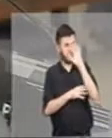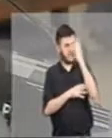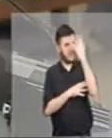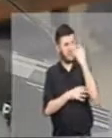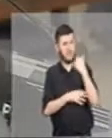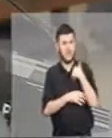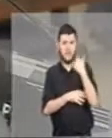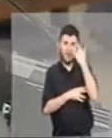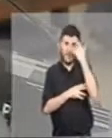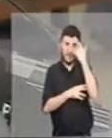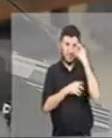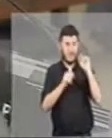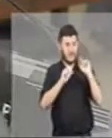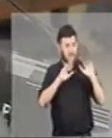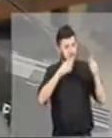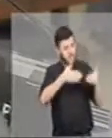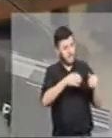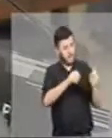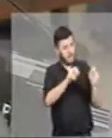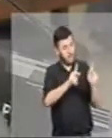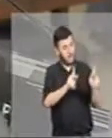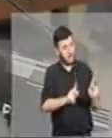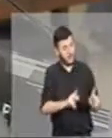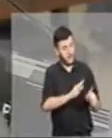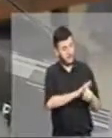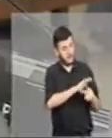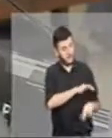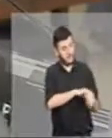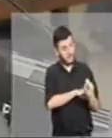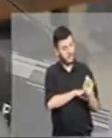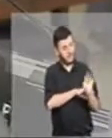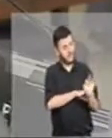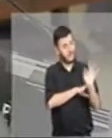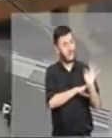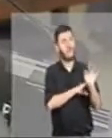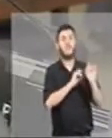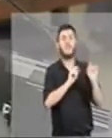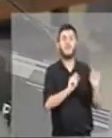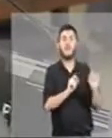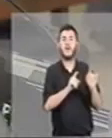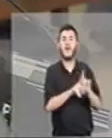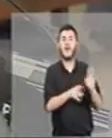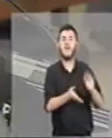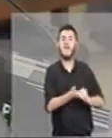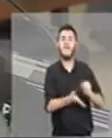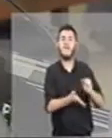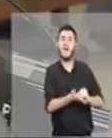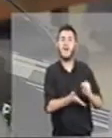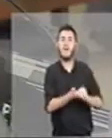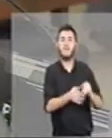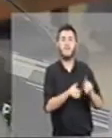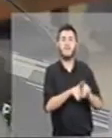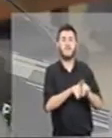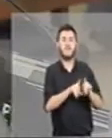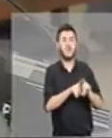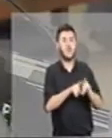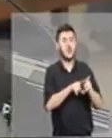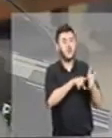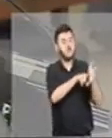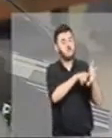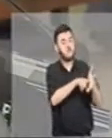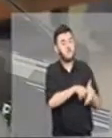pacífica do Supremo Tribunal Federal, que a ausência de supervisão do Supremo